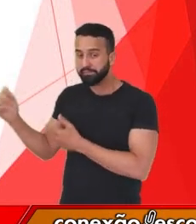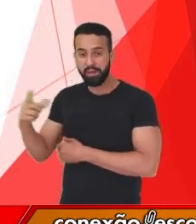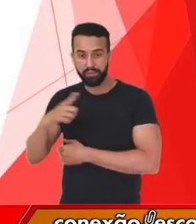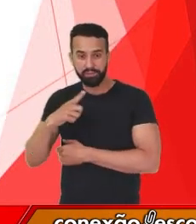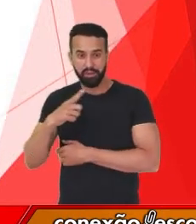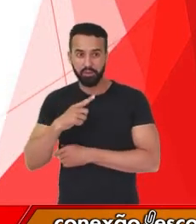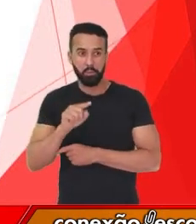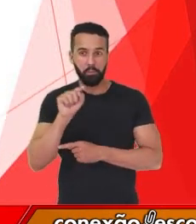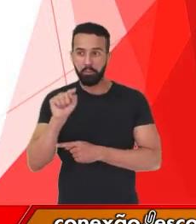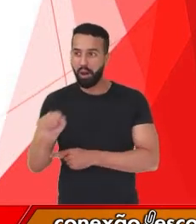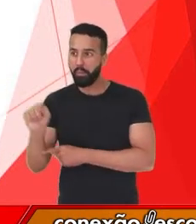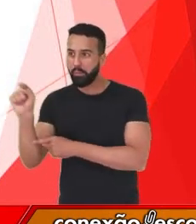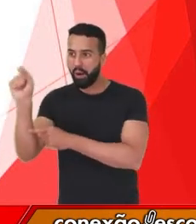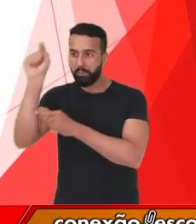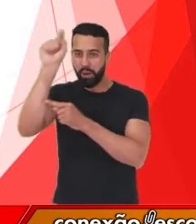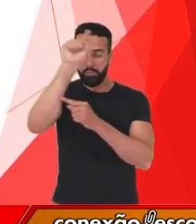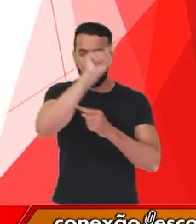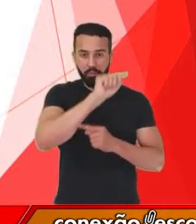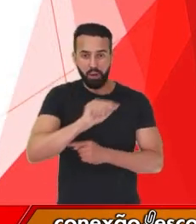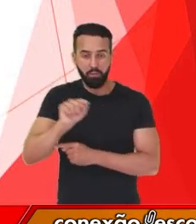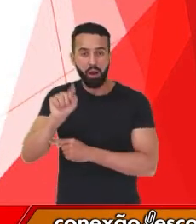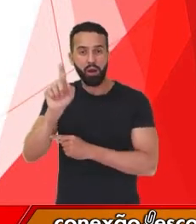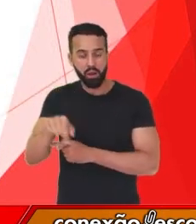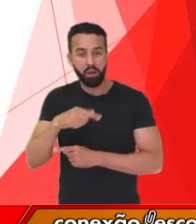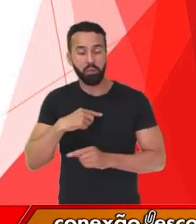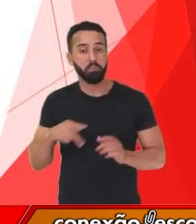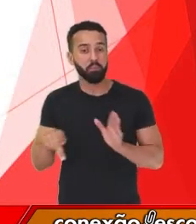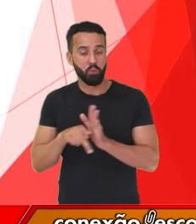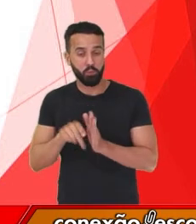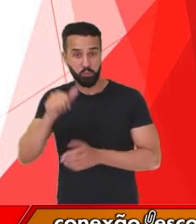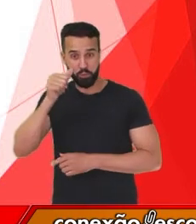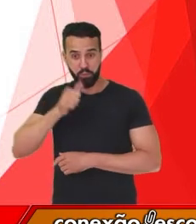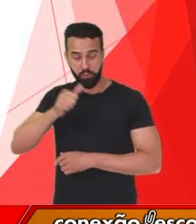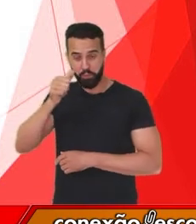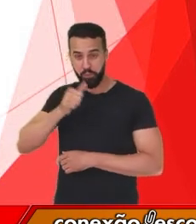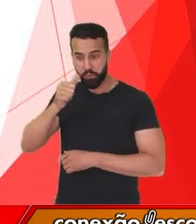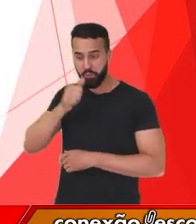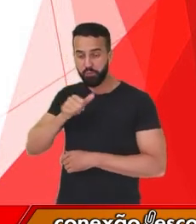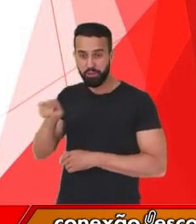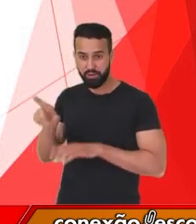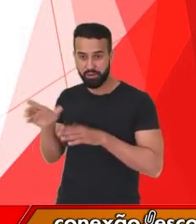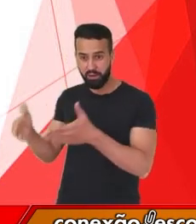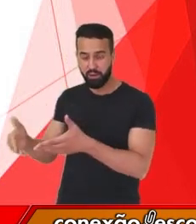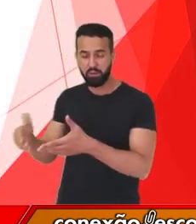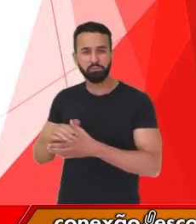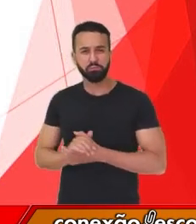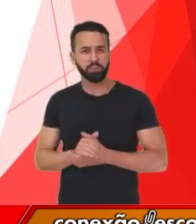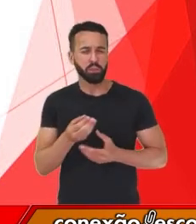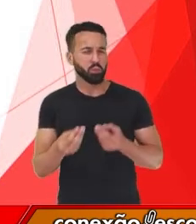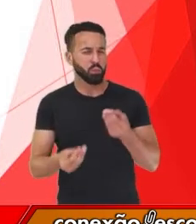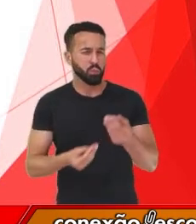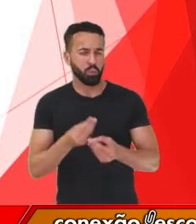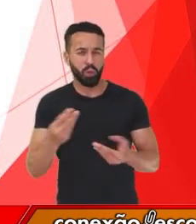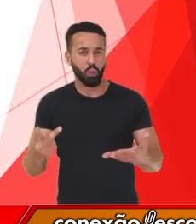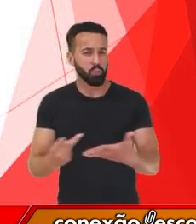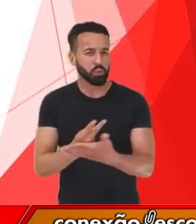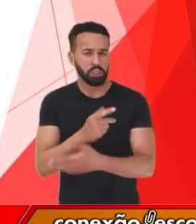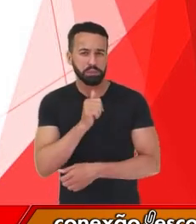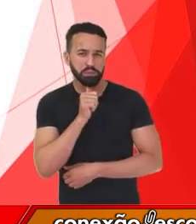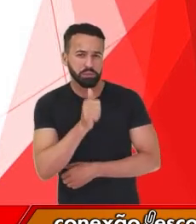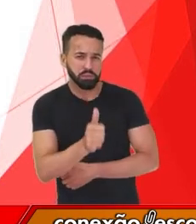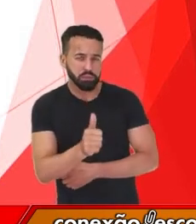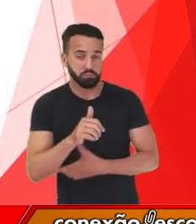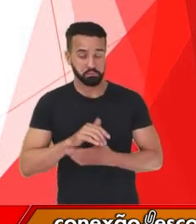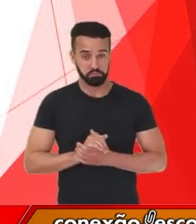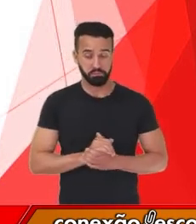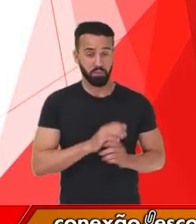órgãos constituem o sistema genital feminino. E como que é esse ciclo menstrual, então? Todos os meses, o